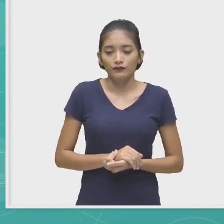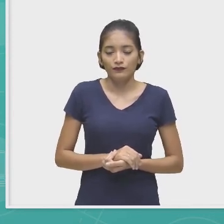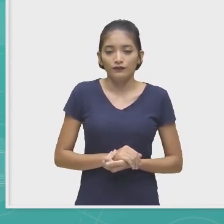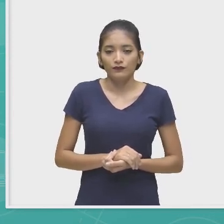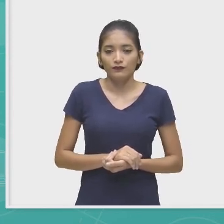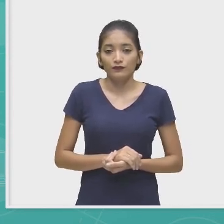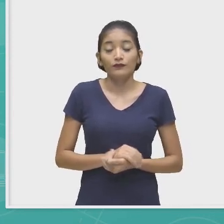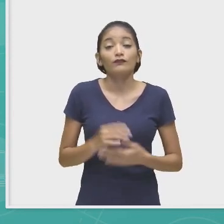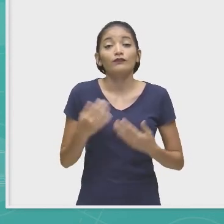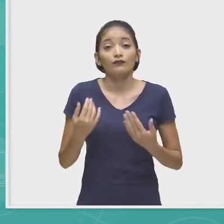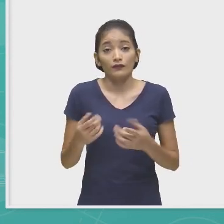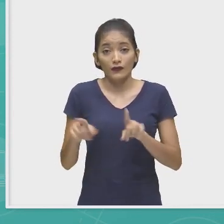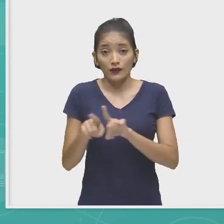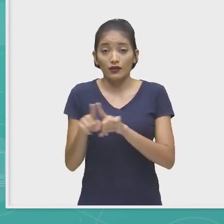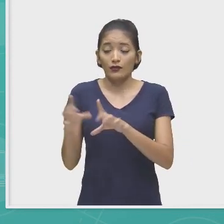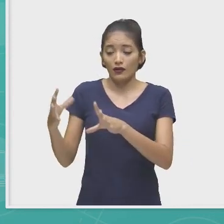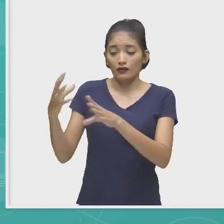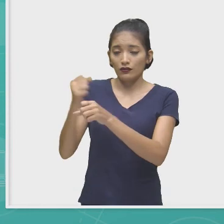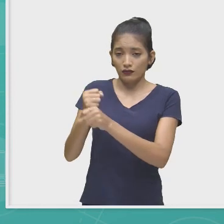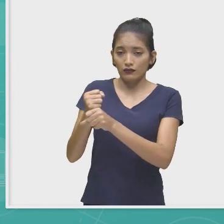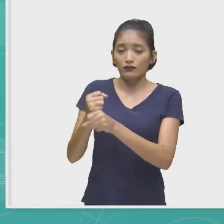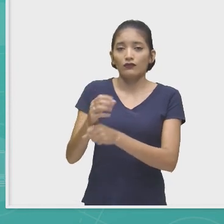E o nosso total.